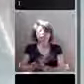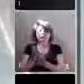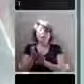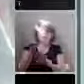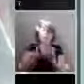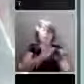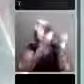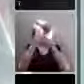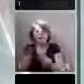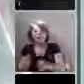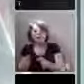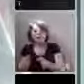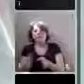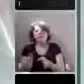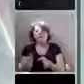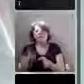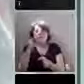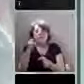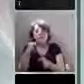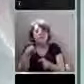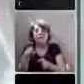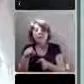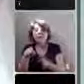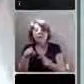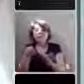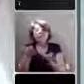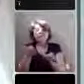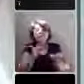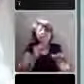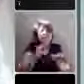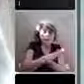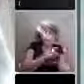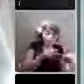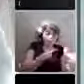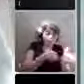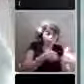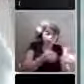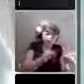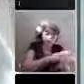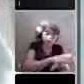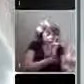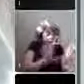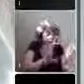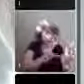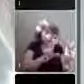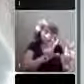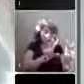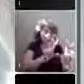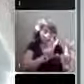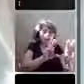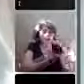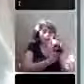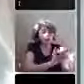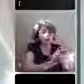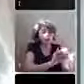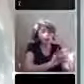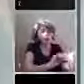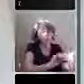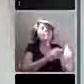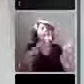né? E você terminou essa parte com uma citação. Eu sugiro que você faça um